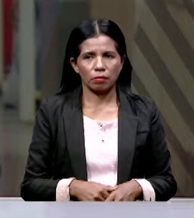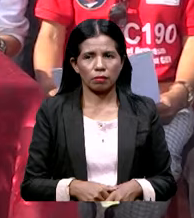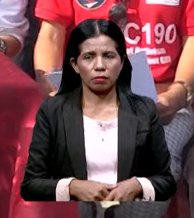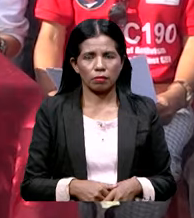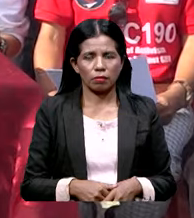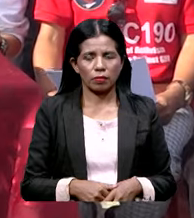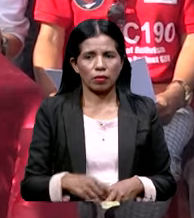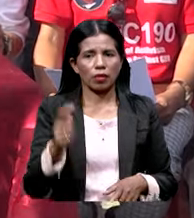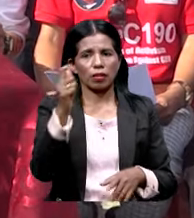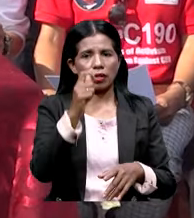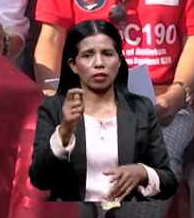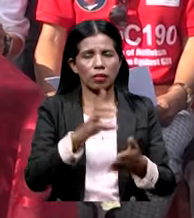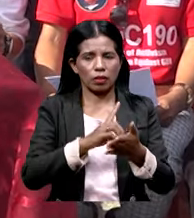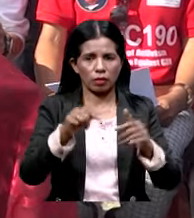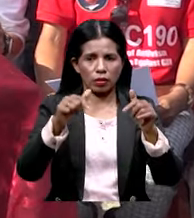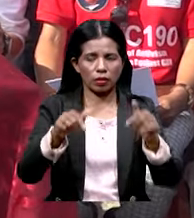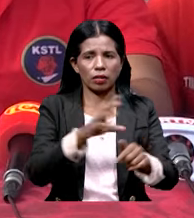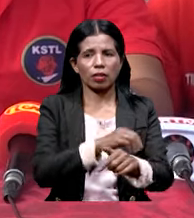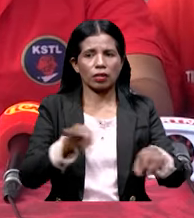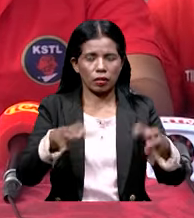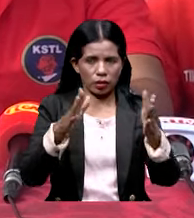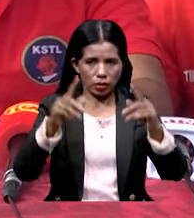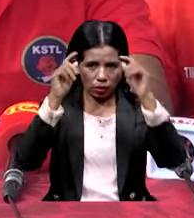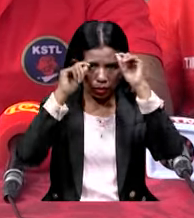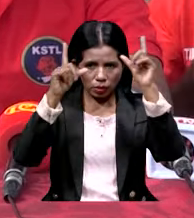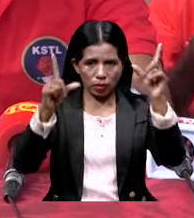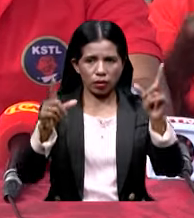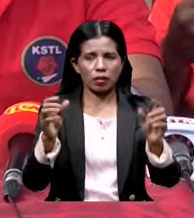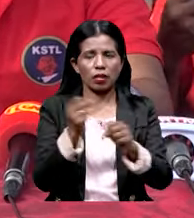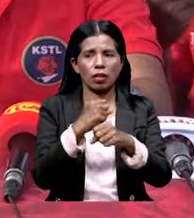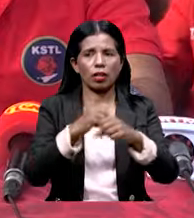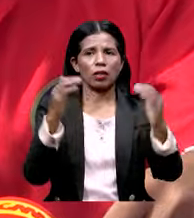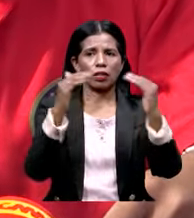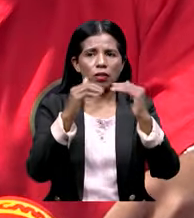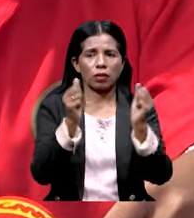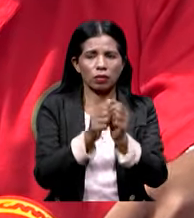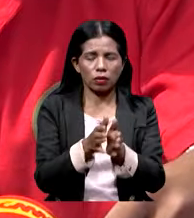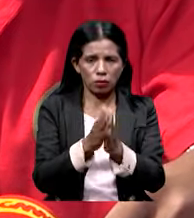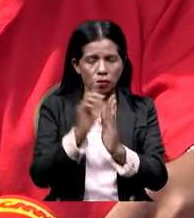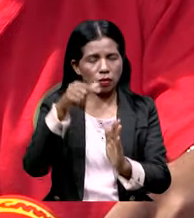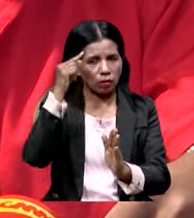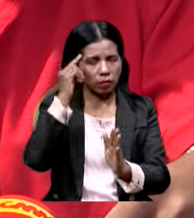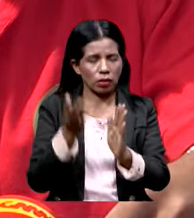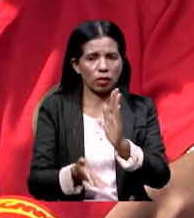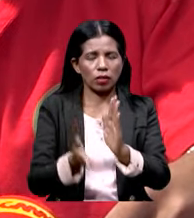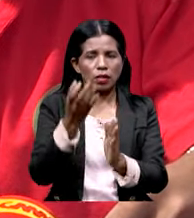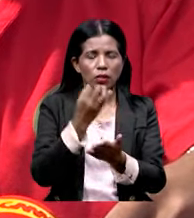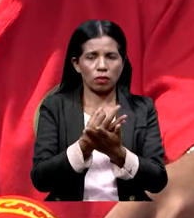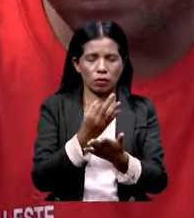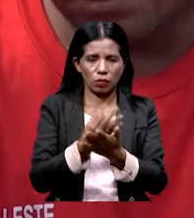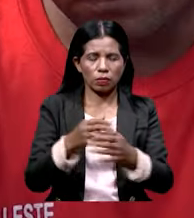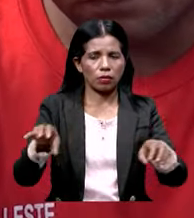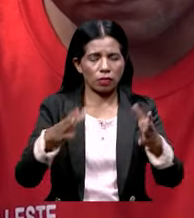E a terza semana, né, Confederação Sindicato Trabalhador Timor-Leste realiza conferência em imprensa onde exige o governo atuar salário mínimo para trabalhador